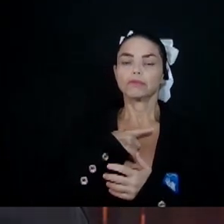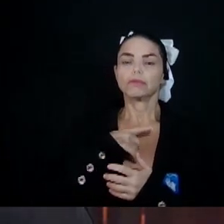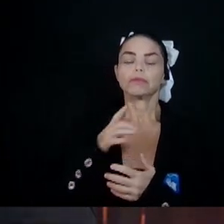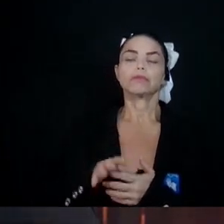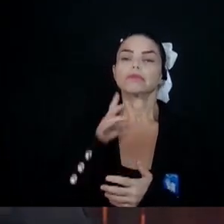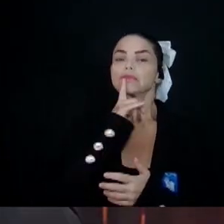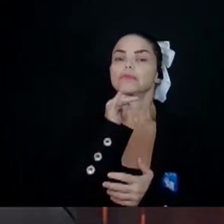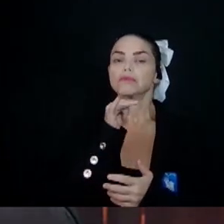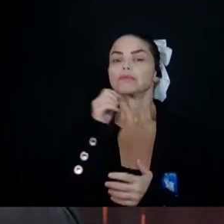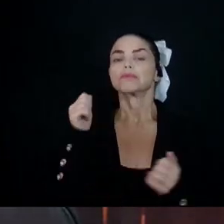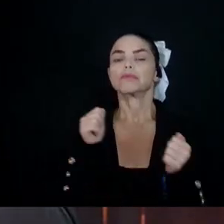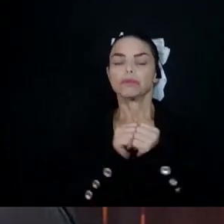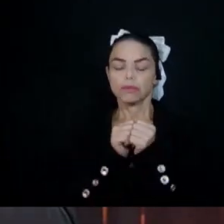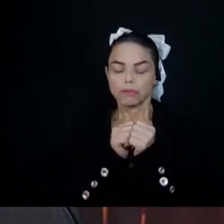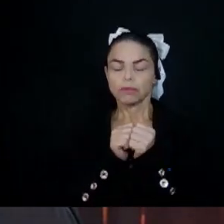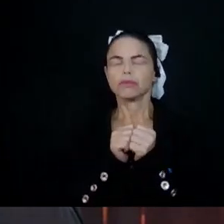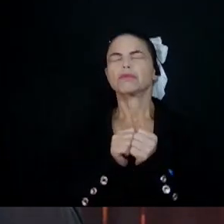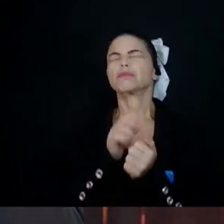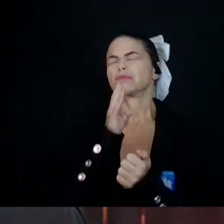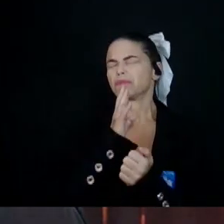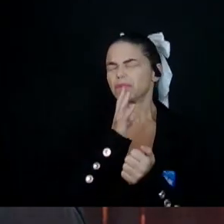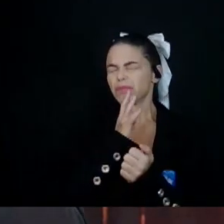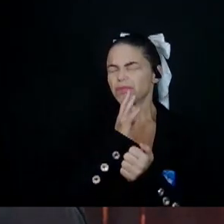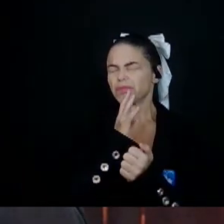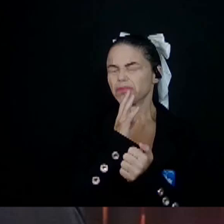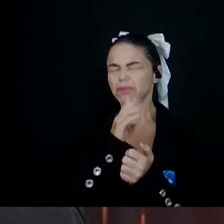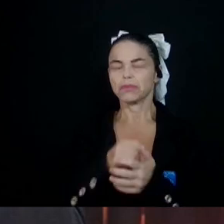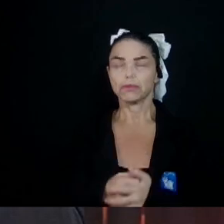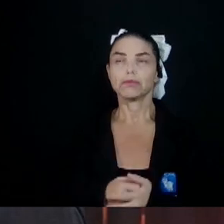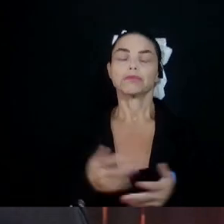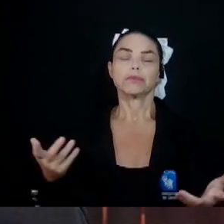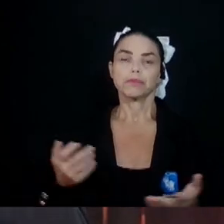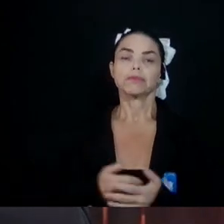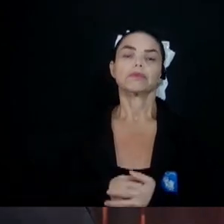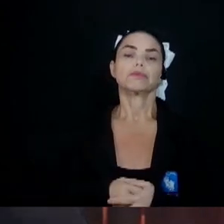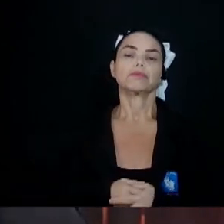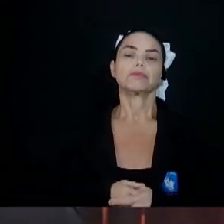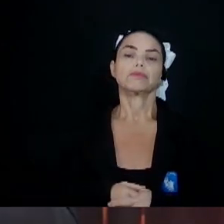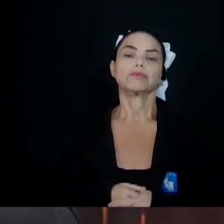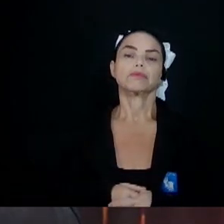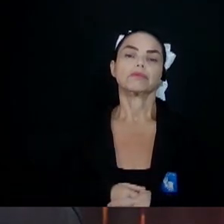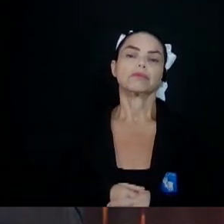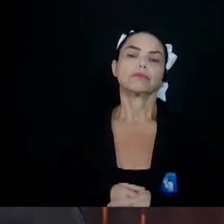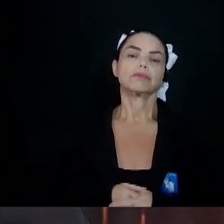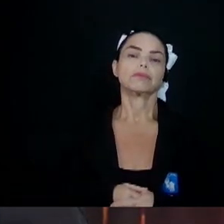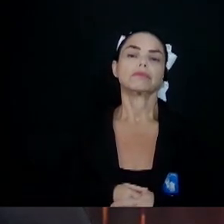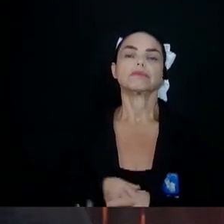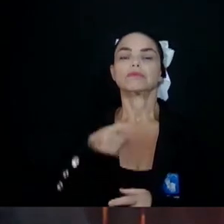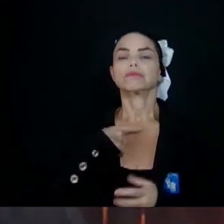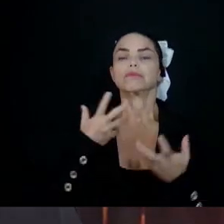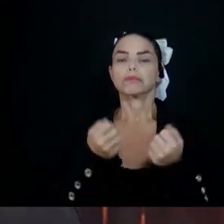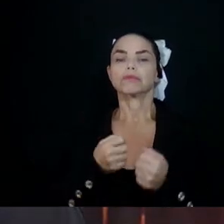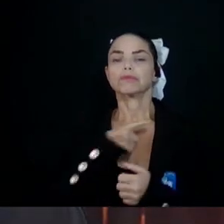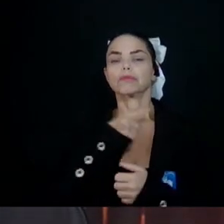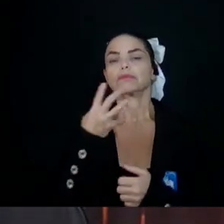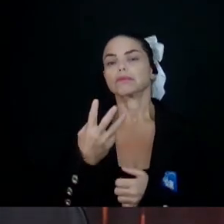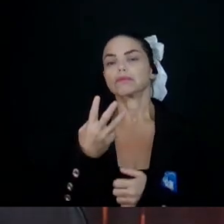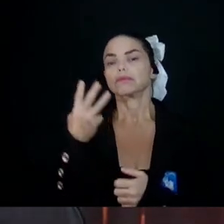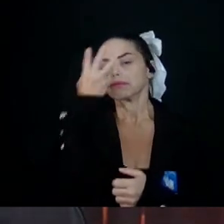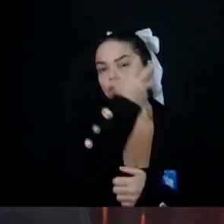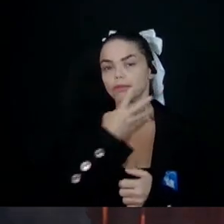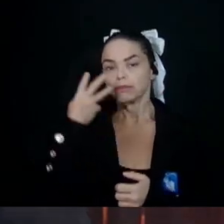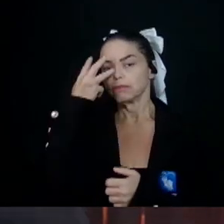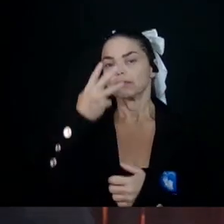que Então, conhece dessas coisas, mas verdade. então eu permito que eles tenham 3 horas por dia Sim. de